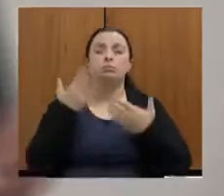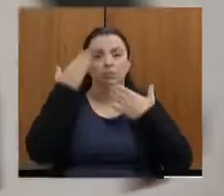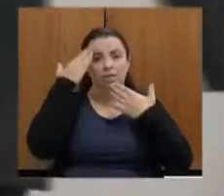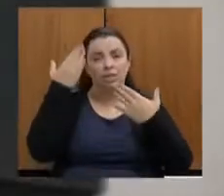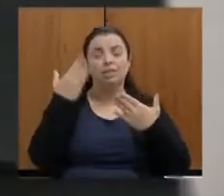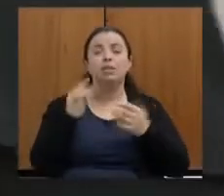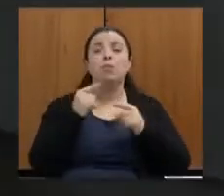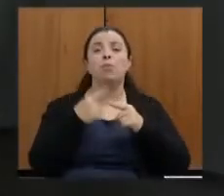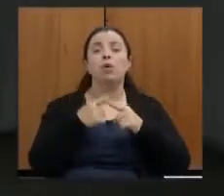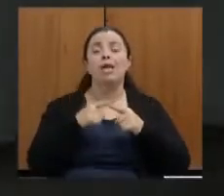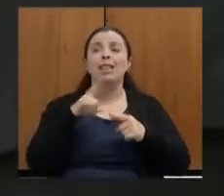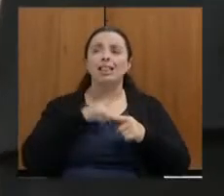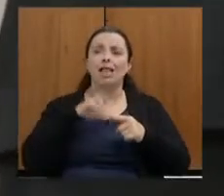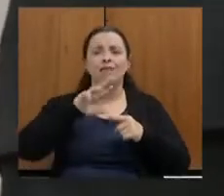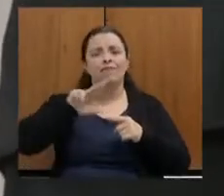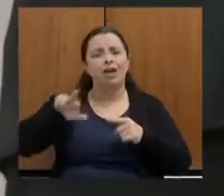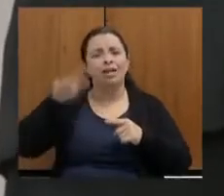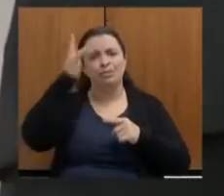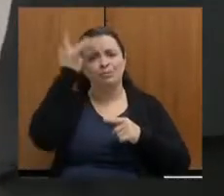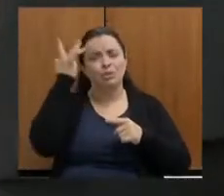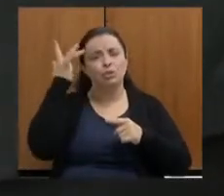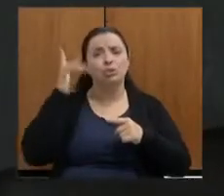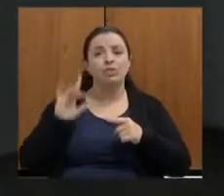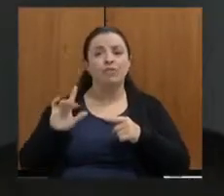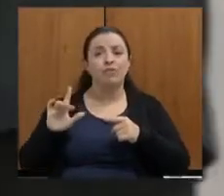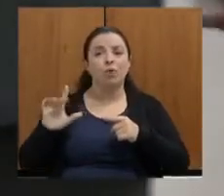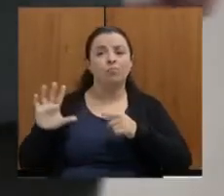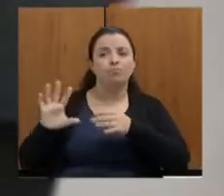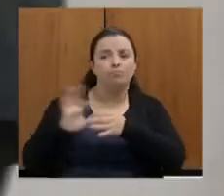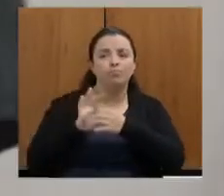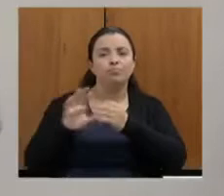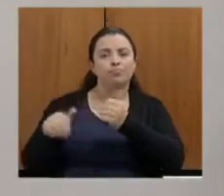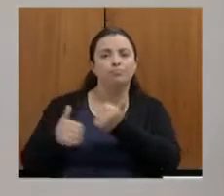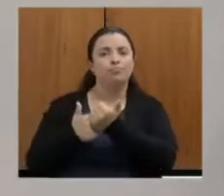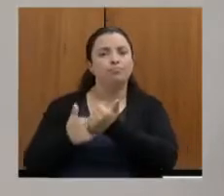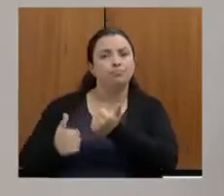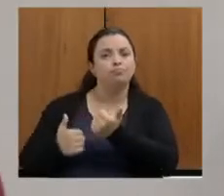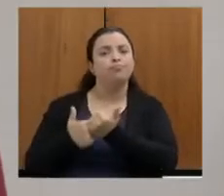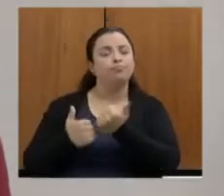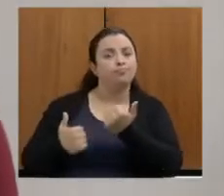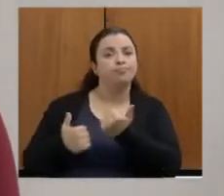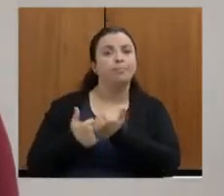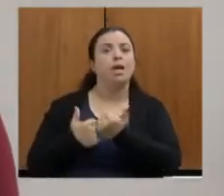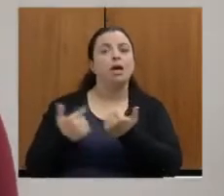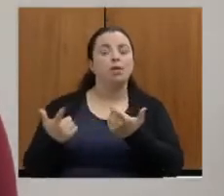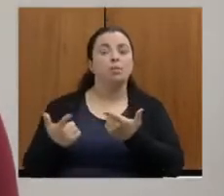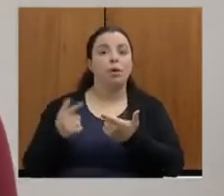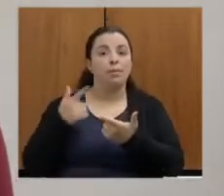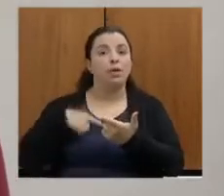se somando a essa importante luta para que nós possamos enfrentar esse poder das criminosas